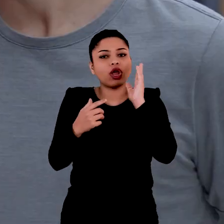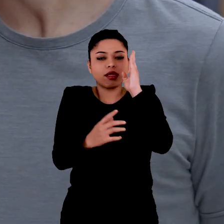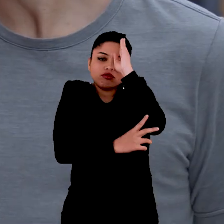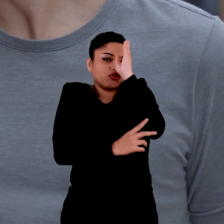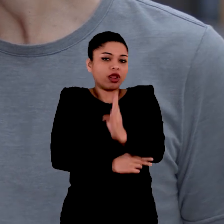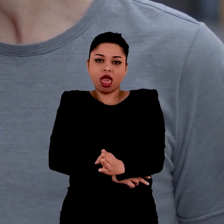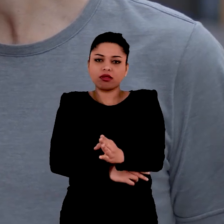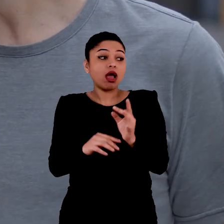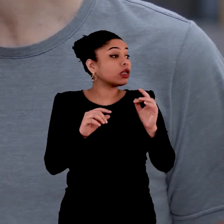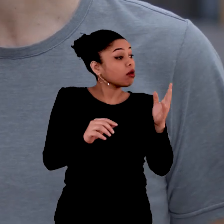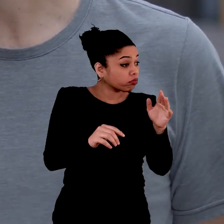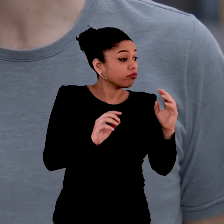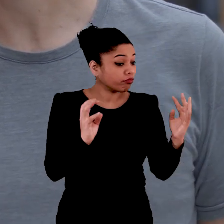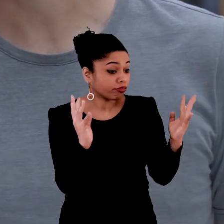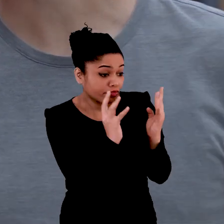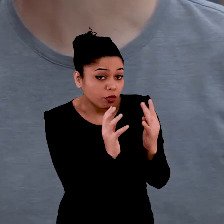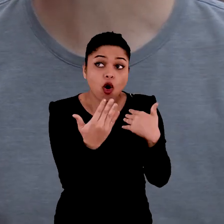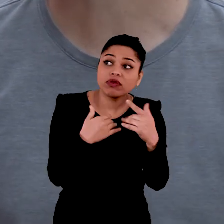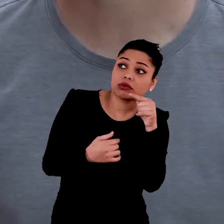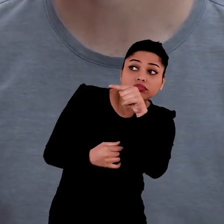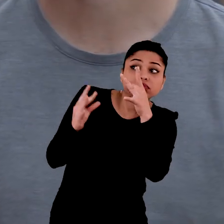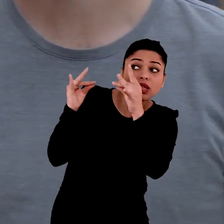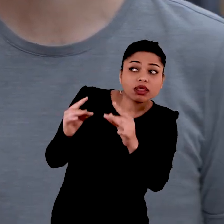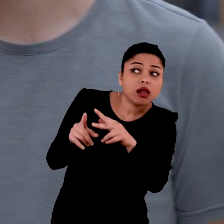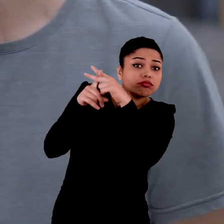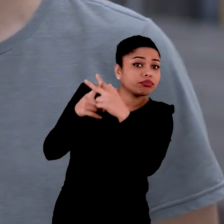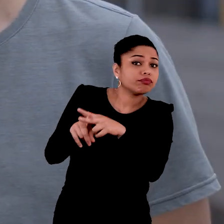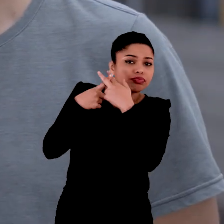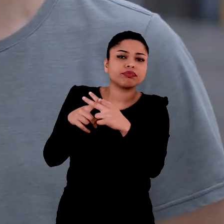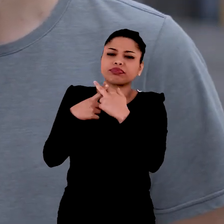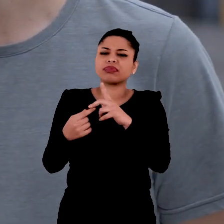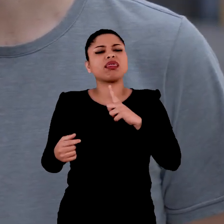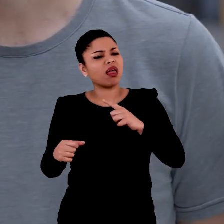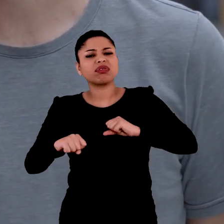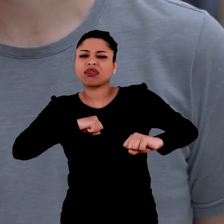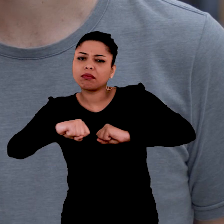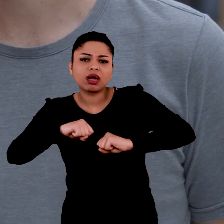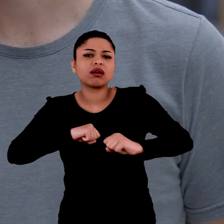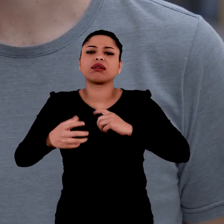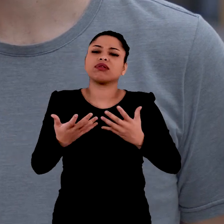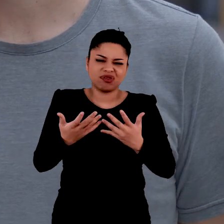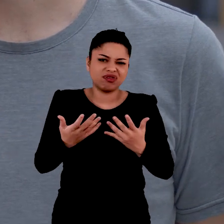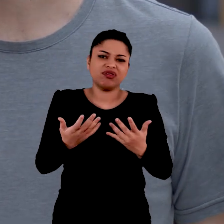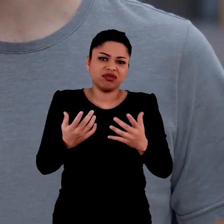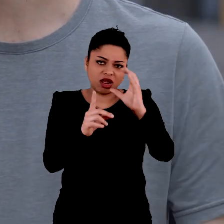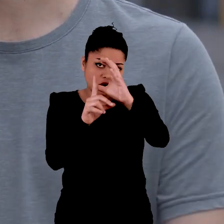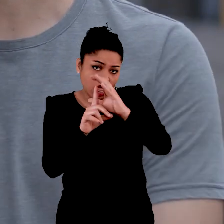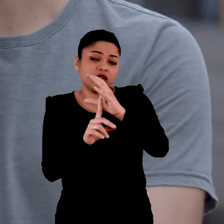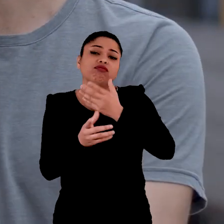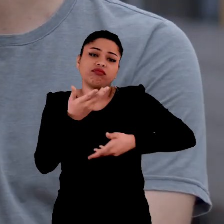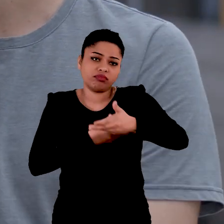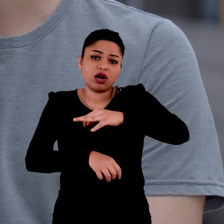clientes. Bom, a gente está super honrado em participar do prêmio, assim, estar nesse espaço com tanta gente